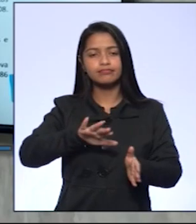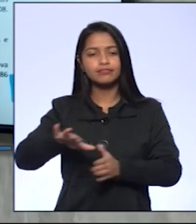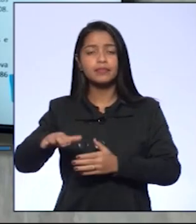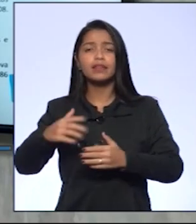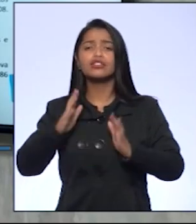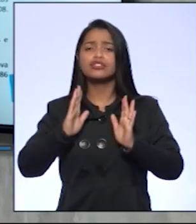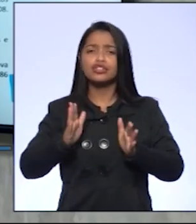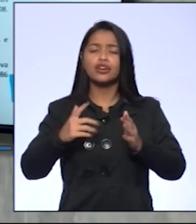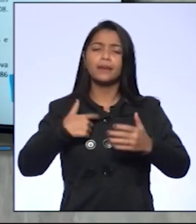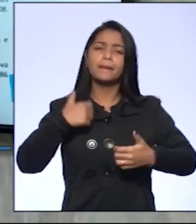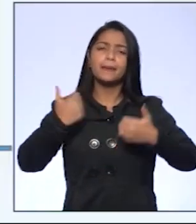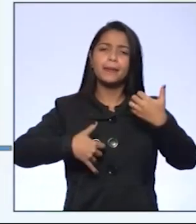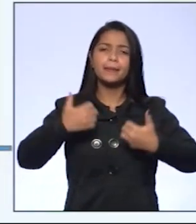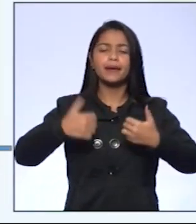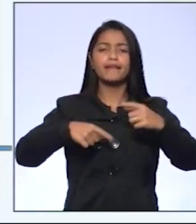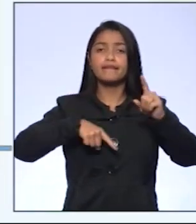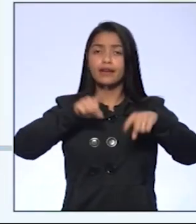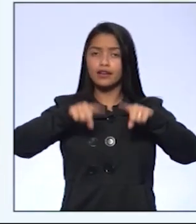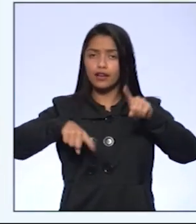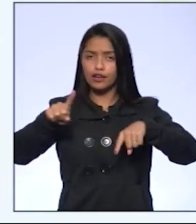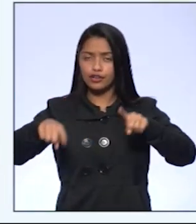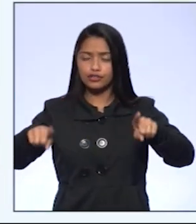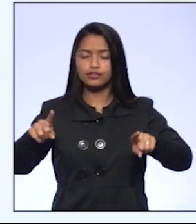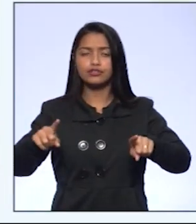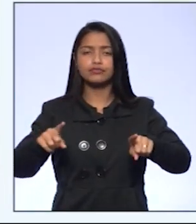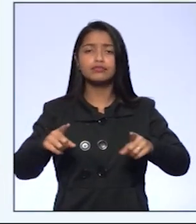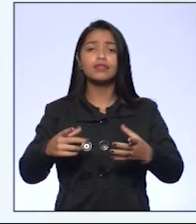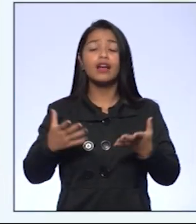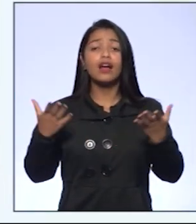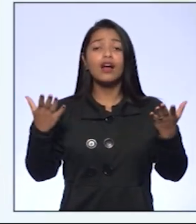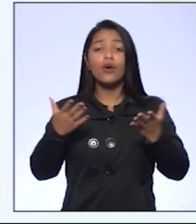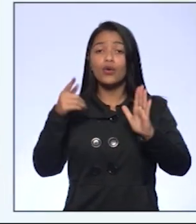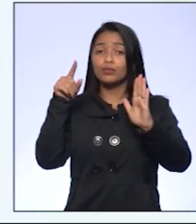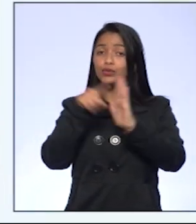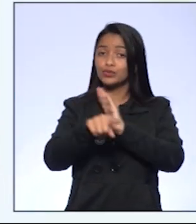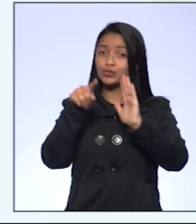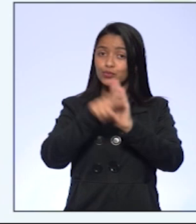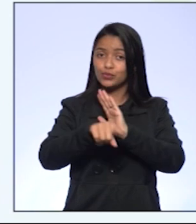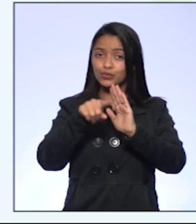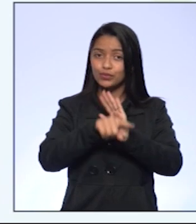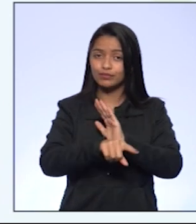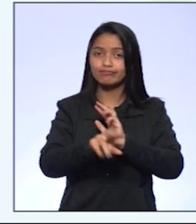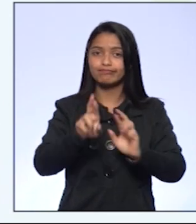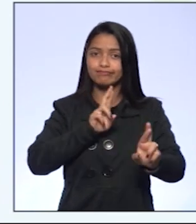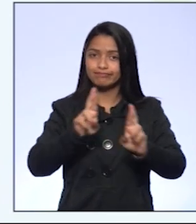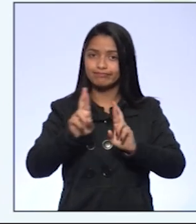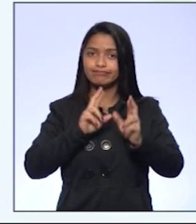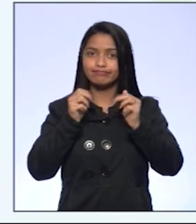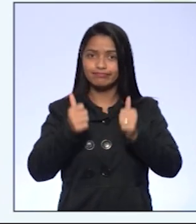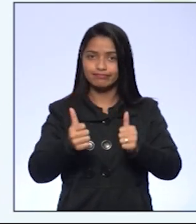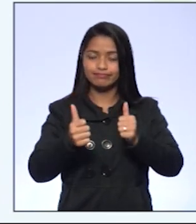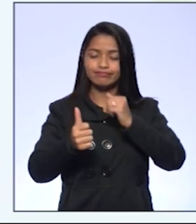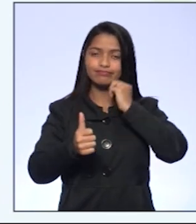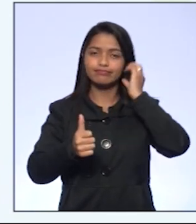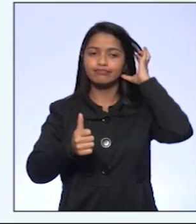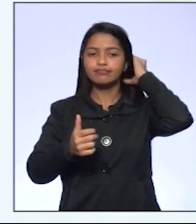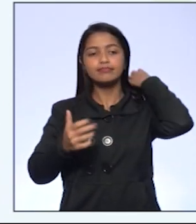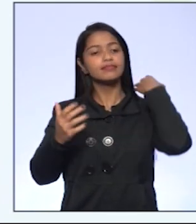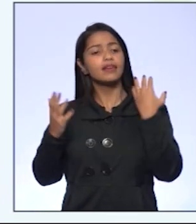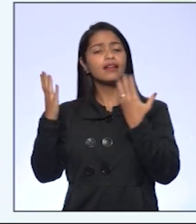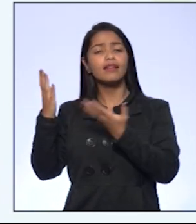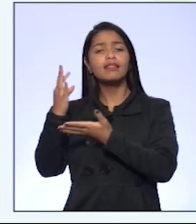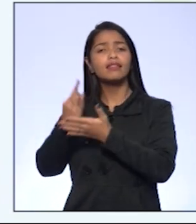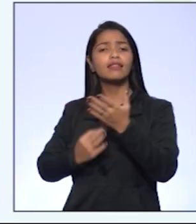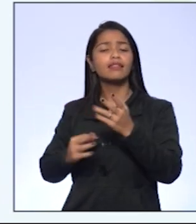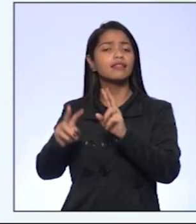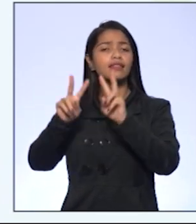tá? E agora está na hora da gente começar a resolver exercício. Vamos lá? Ó, esse texto aqui, pessoal,